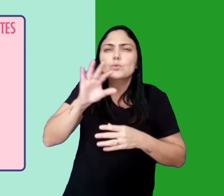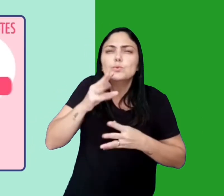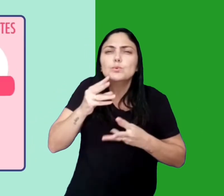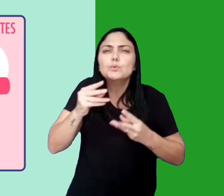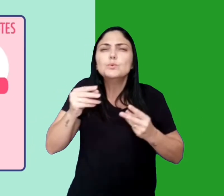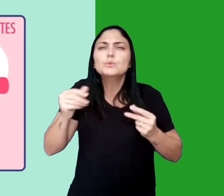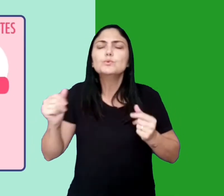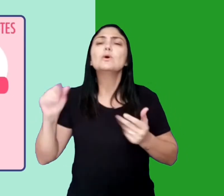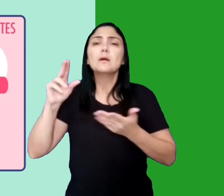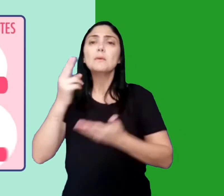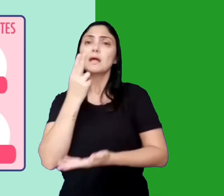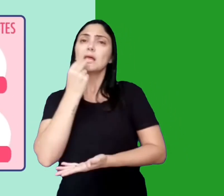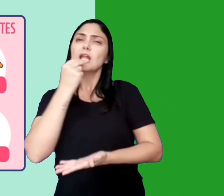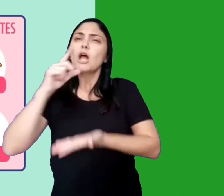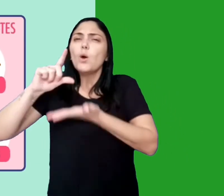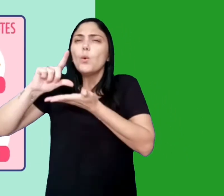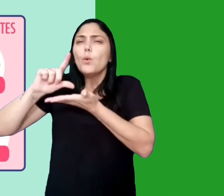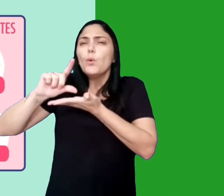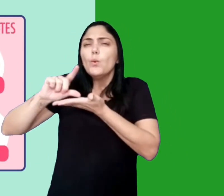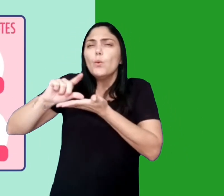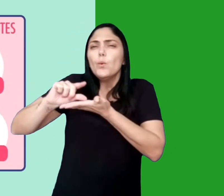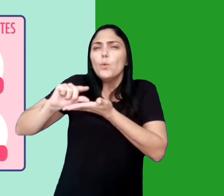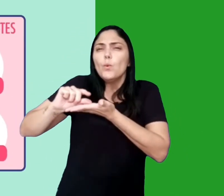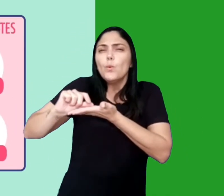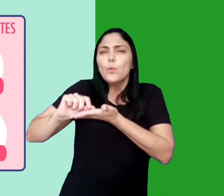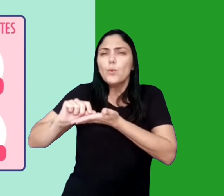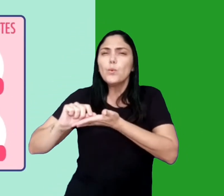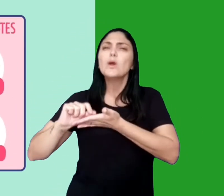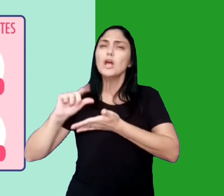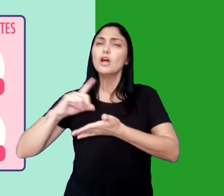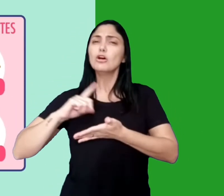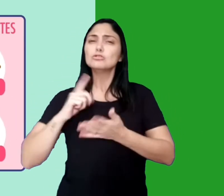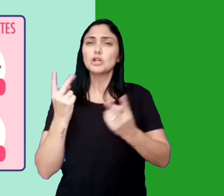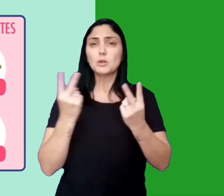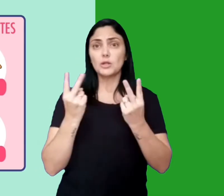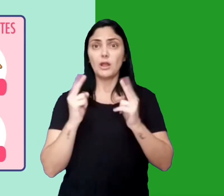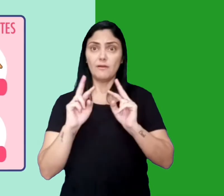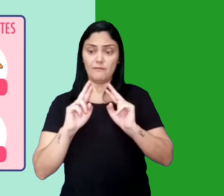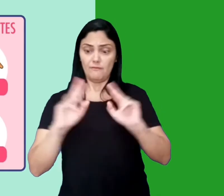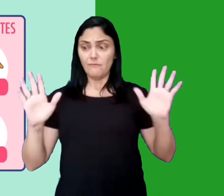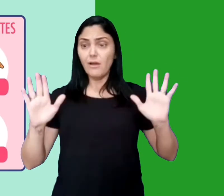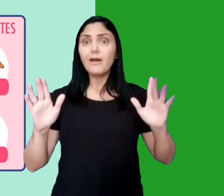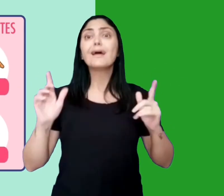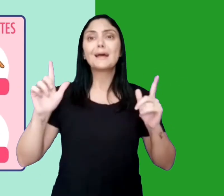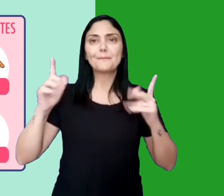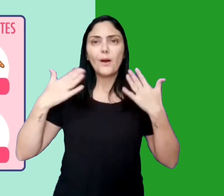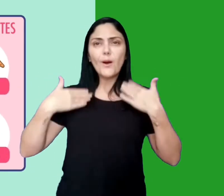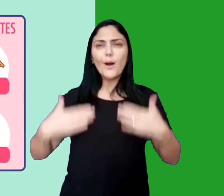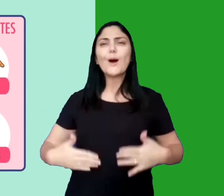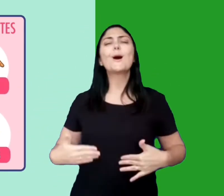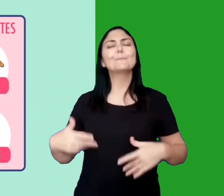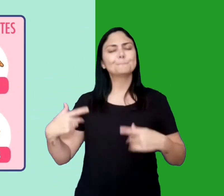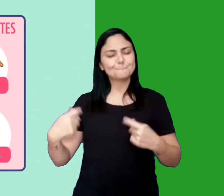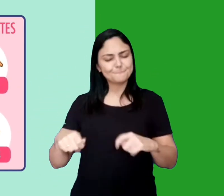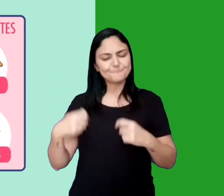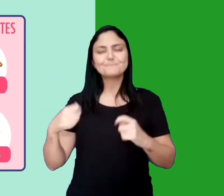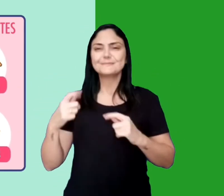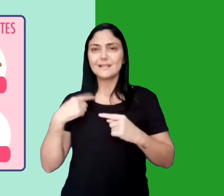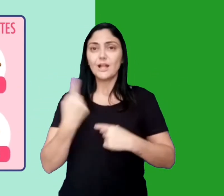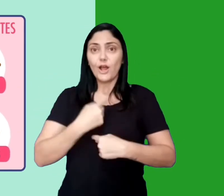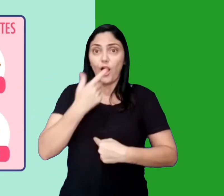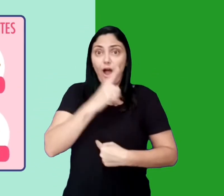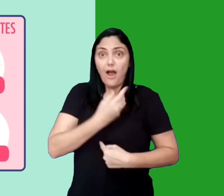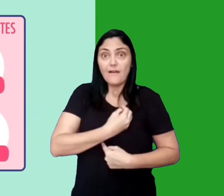os micronutrientes, que são os minerais e as vitaminas. Embora estejam presentes em quantidades diferentes, o nosso corpo precisa de tudo isso